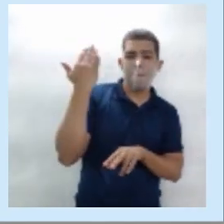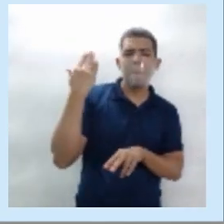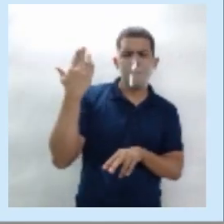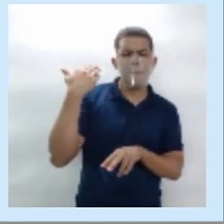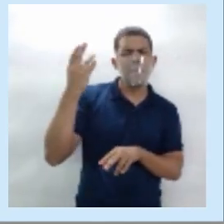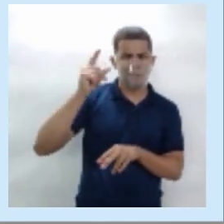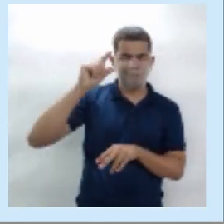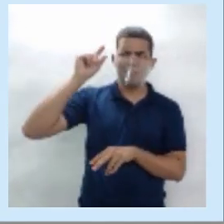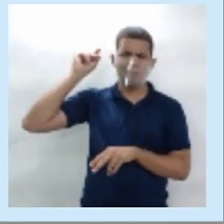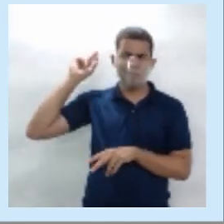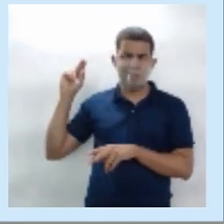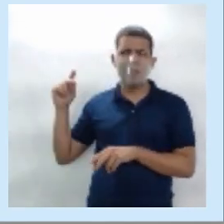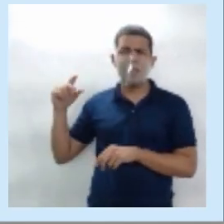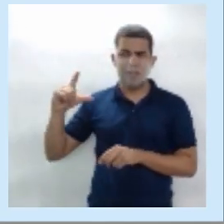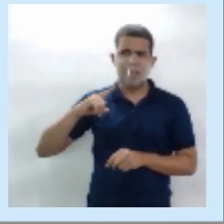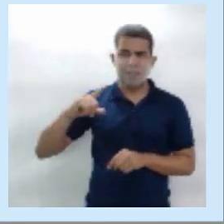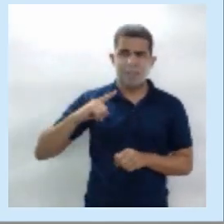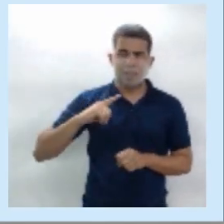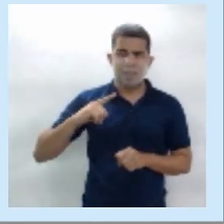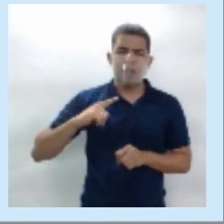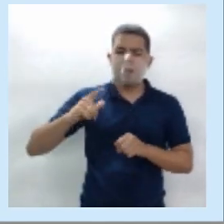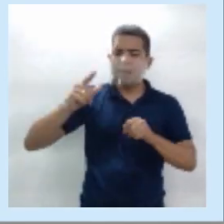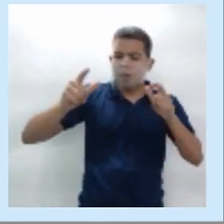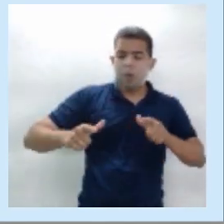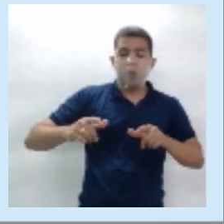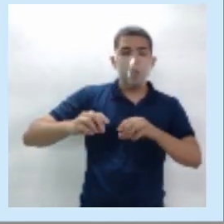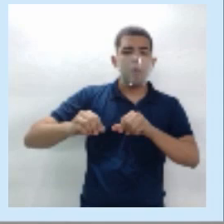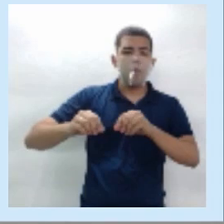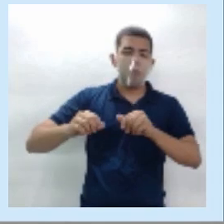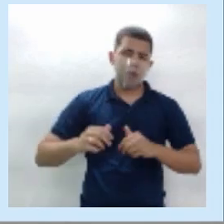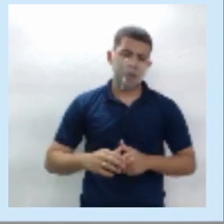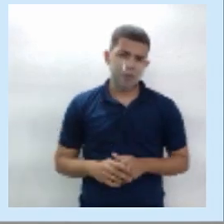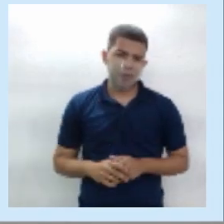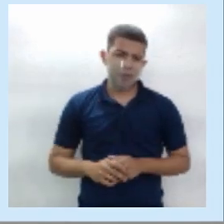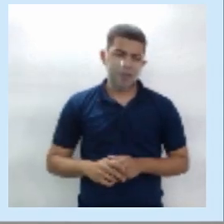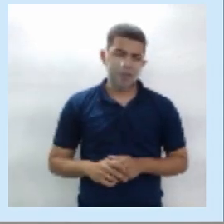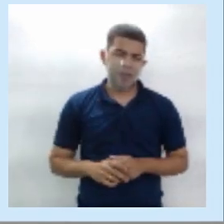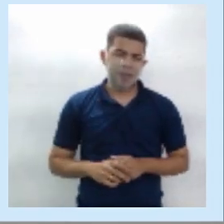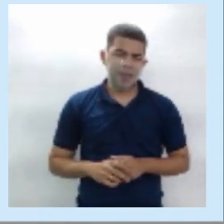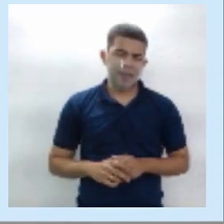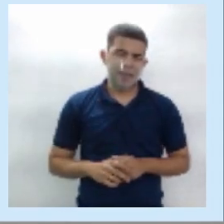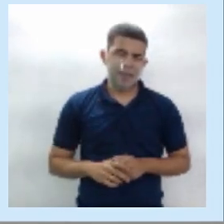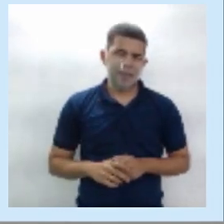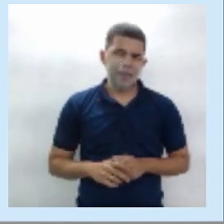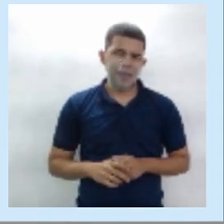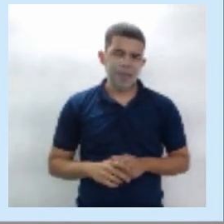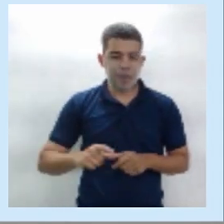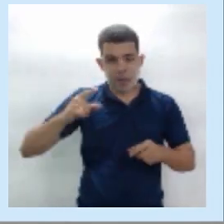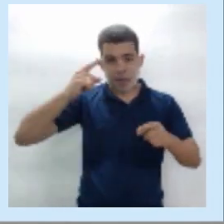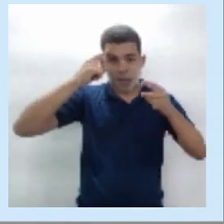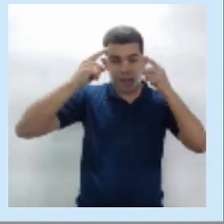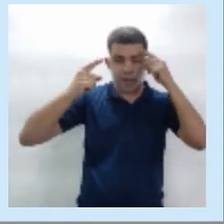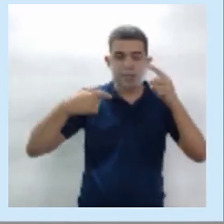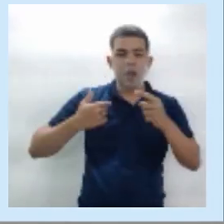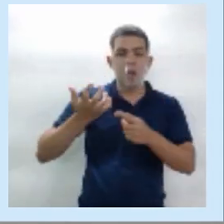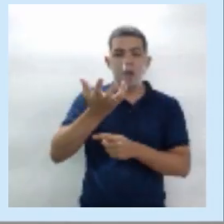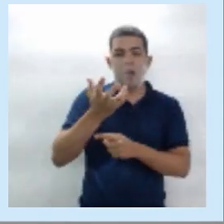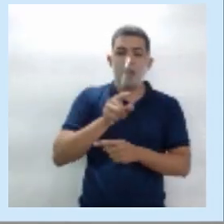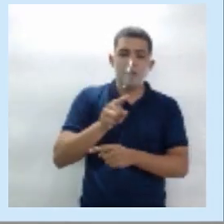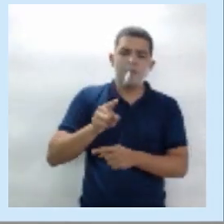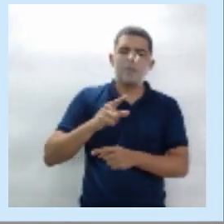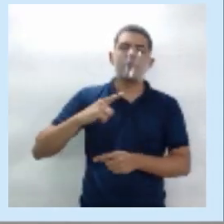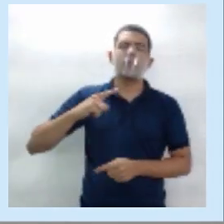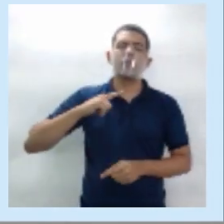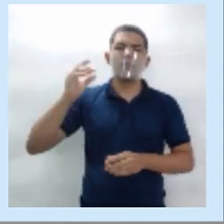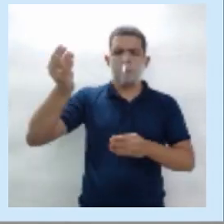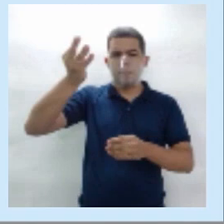bem antes, era um ambiente terrestre. Então, a ideia que eu quero que vocês tenham é